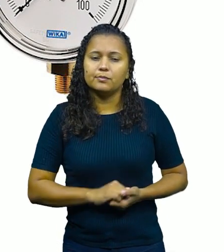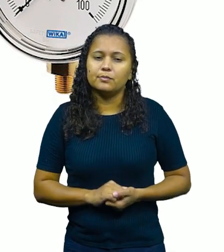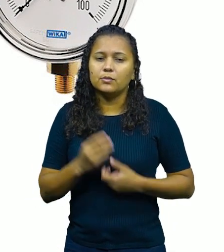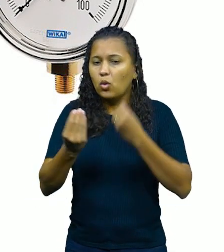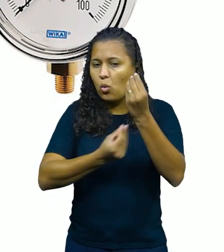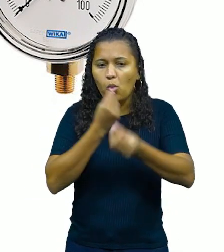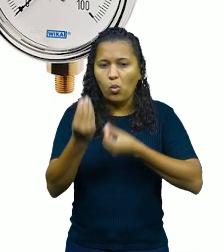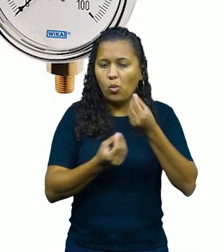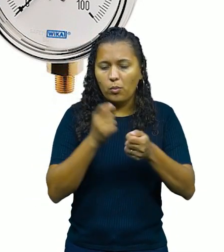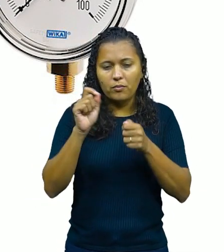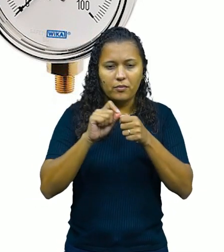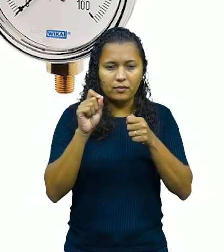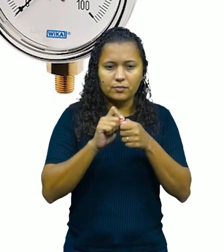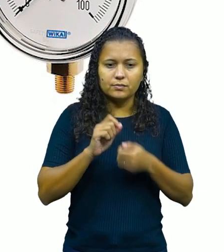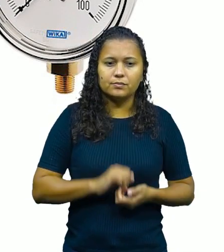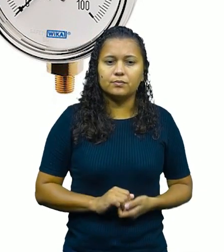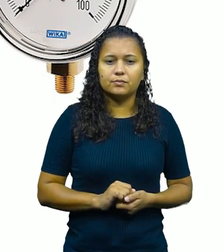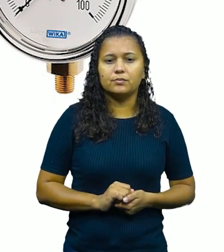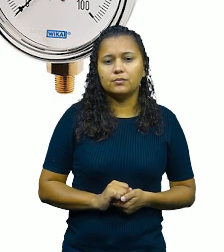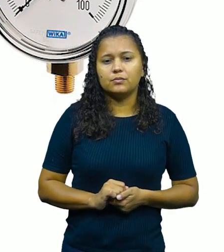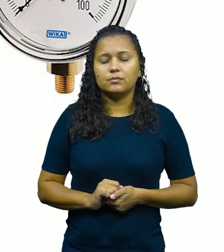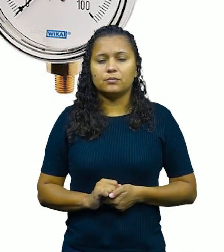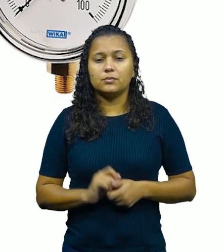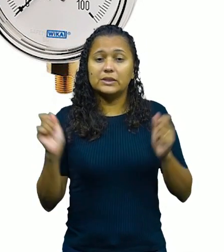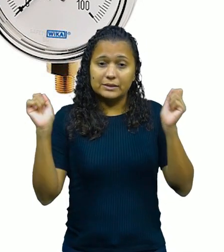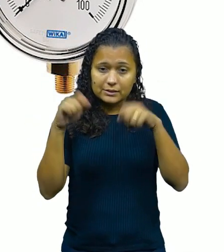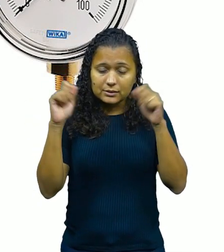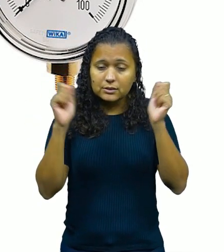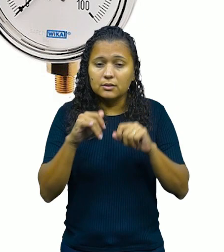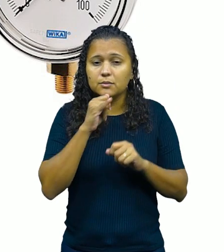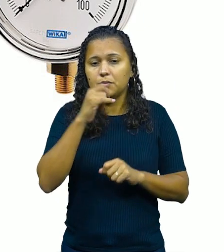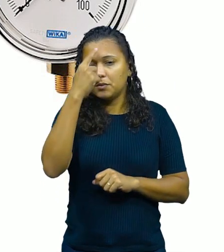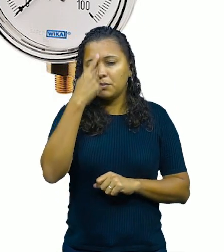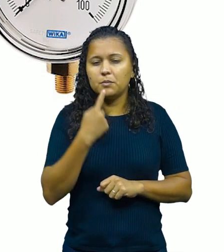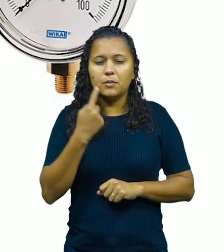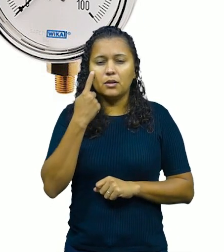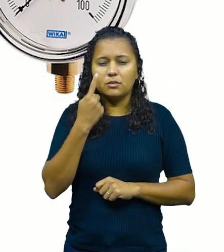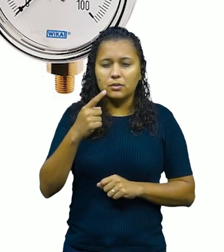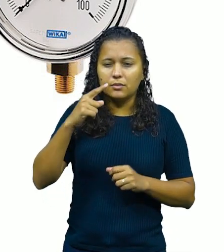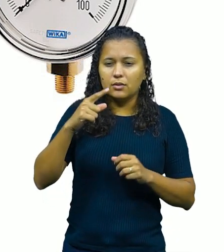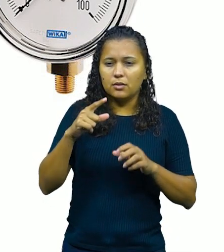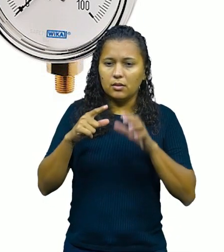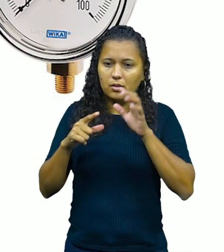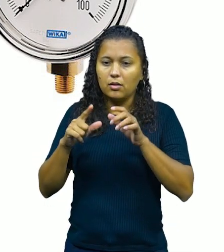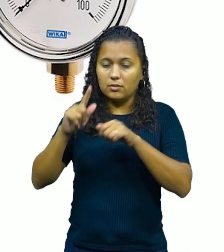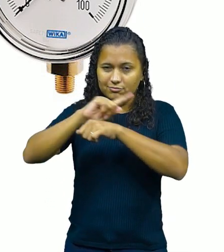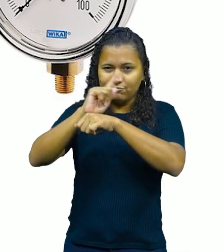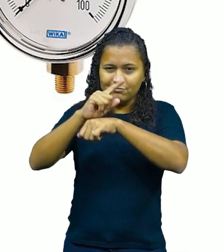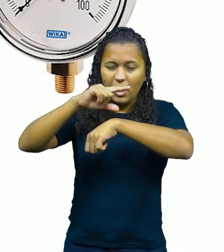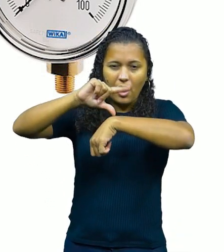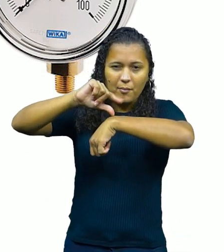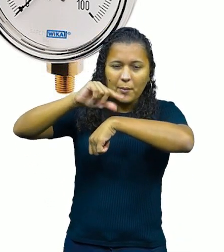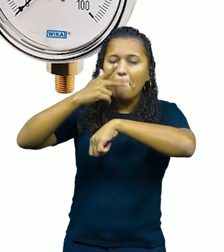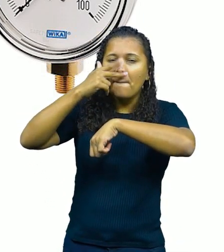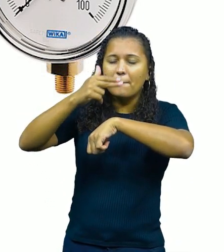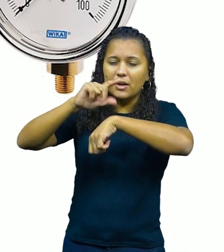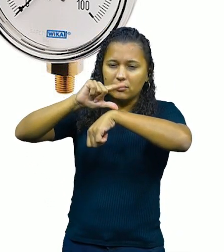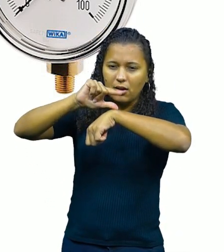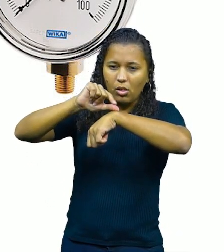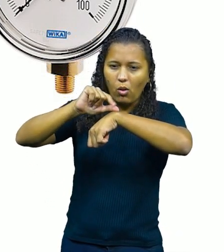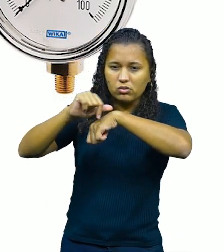entender como que funciona esse instrumento. Então, a gente, se tivesse uma imagem aqui, você conseguisse abrir esse relógio para